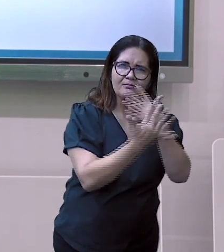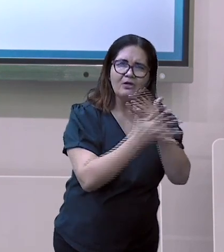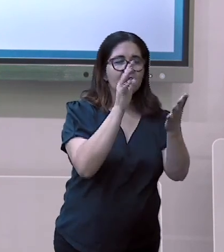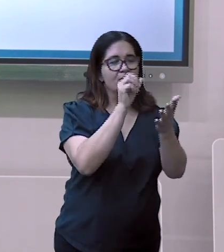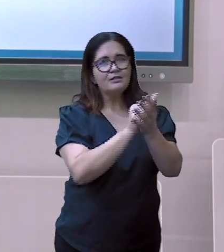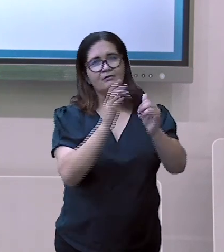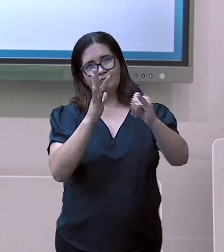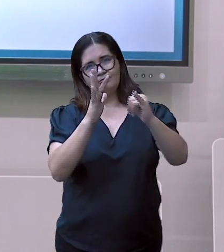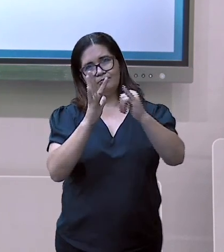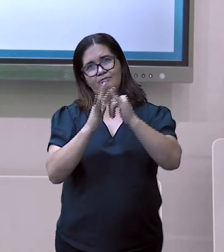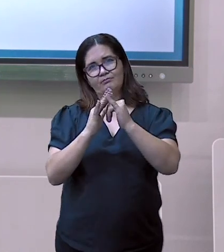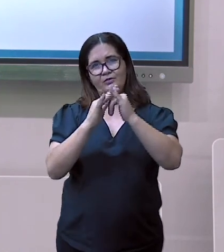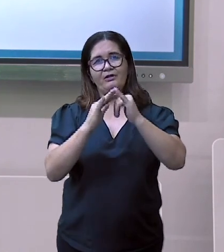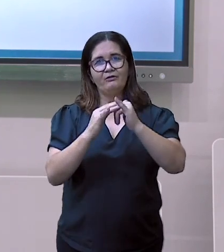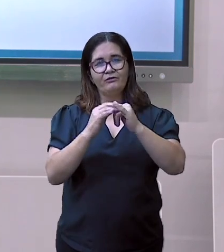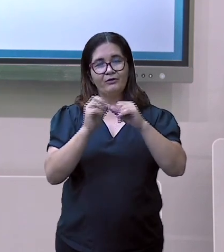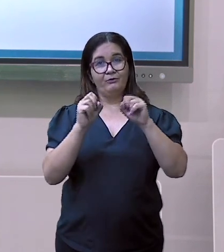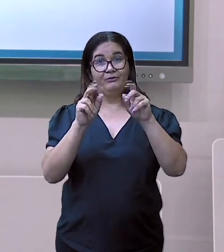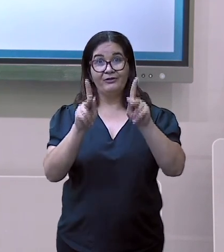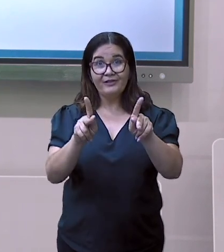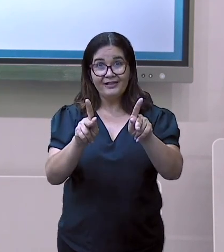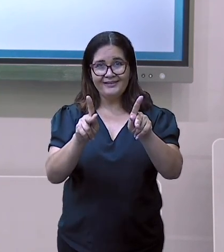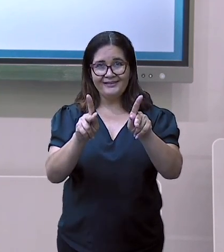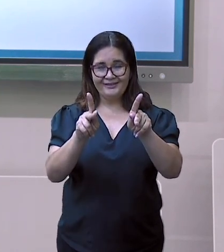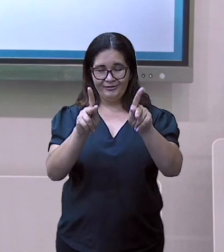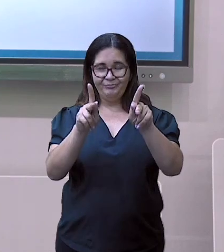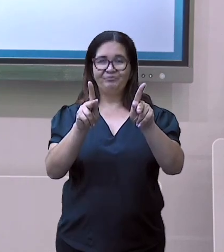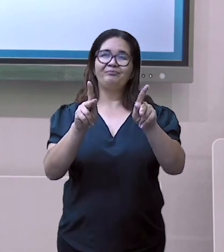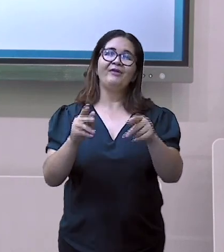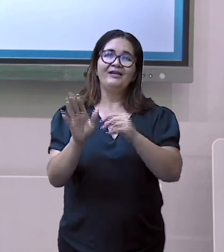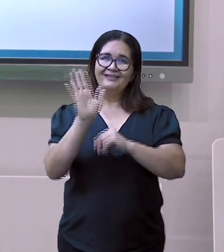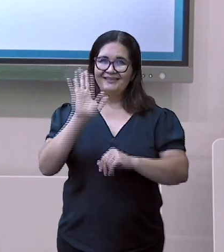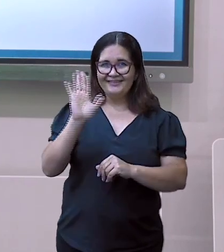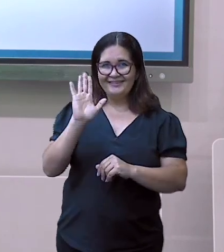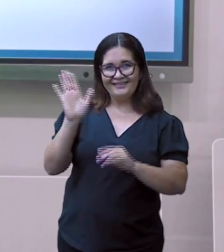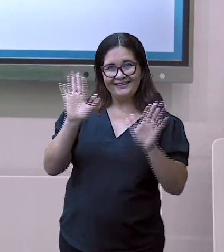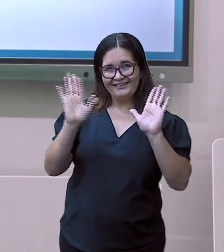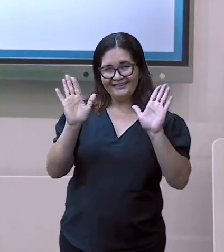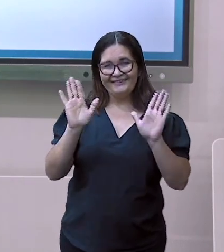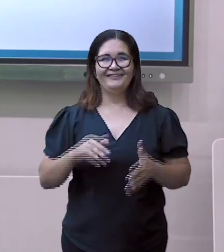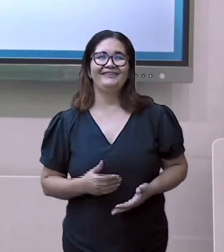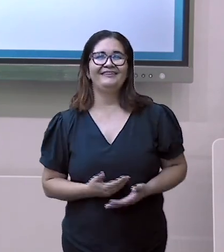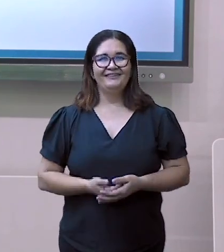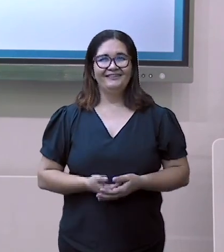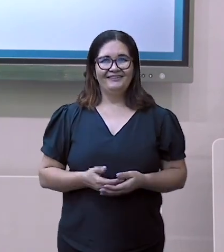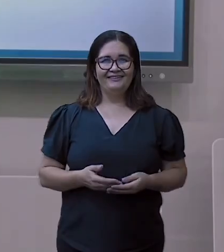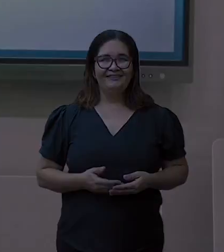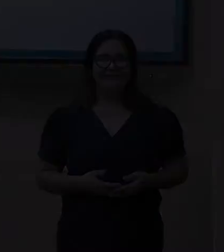sociais e se inscreva em nosso canal do YouTube SMED-GV. Tchau!